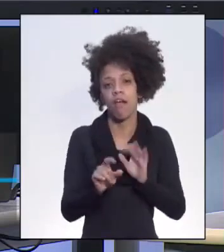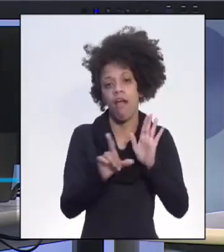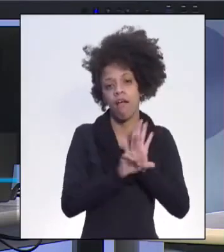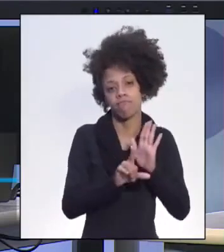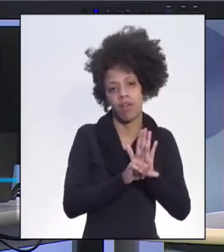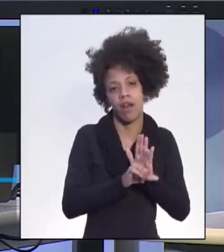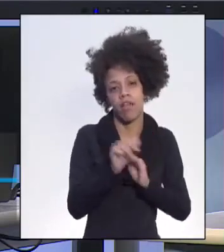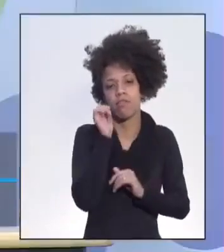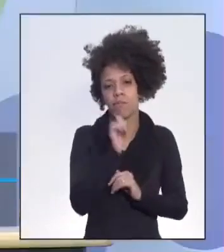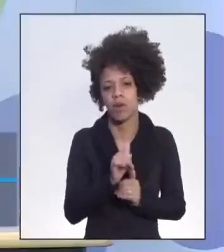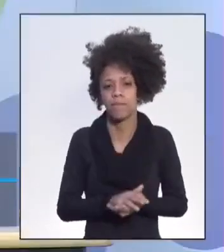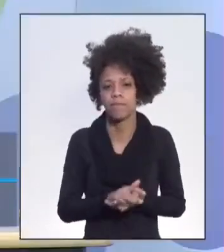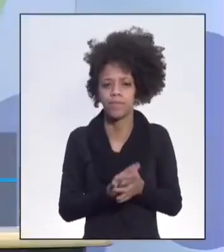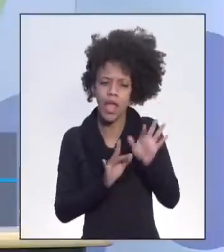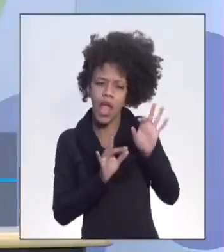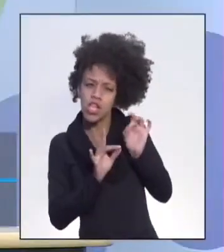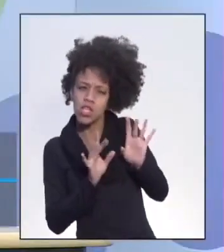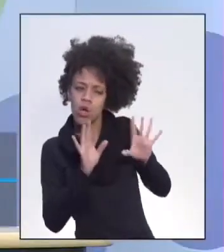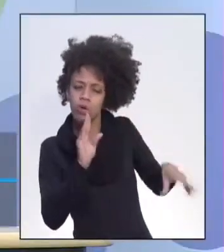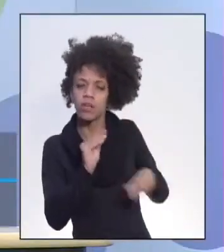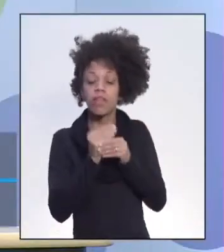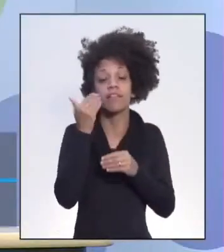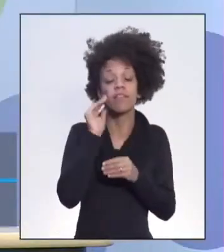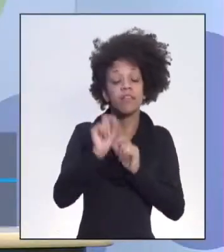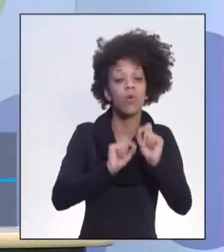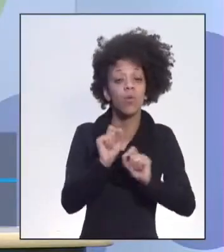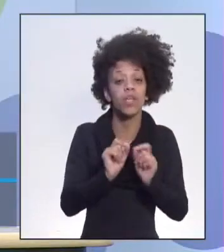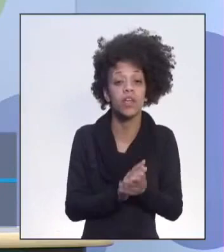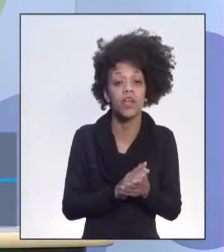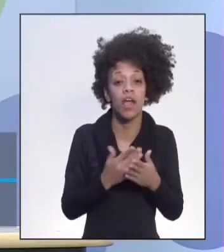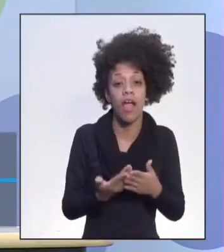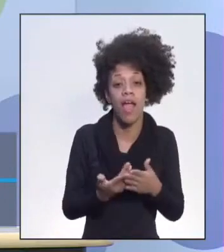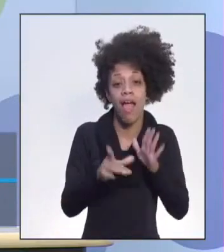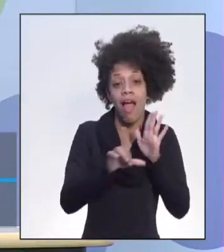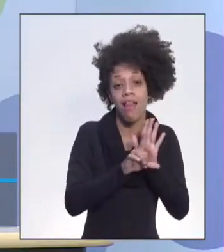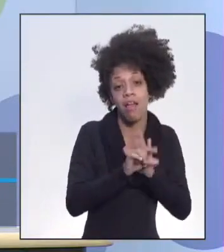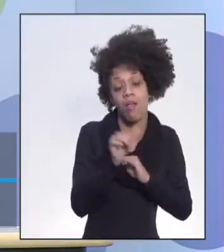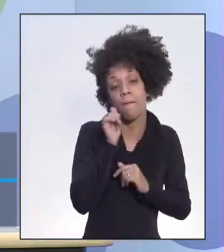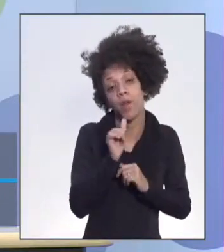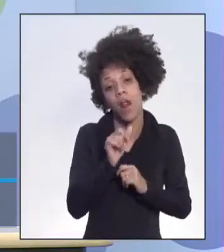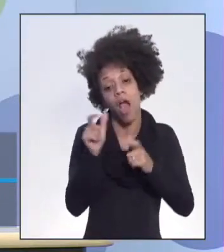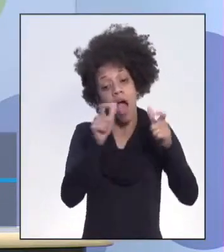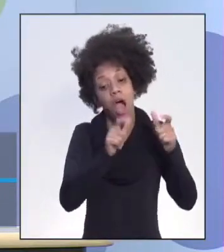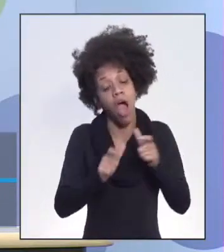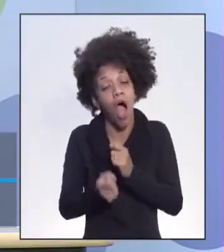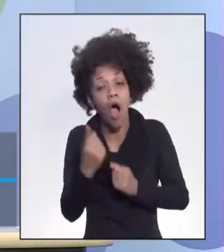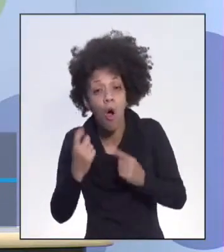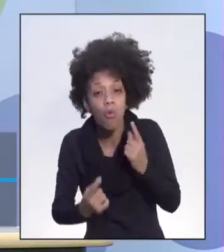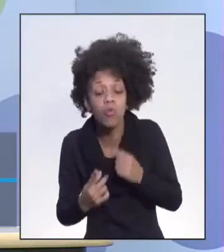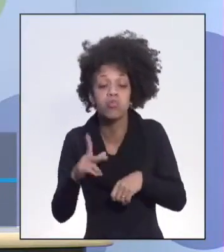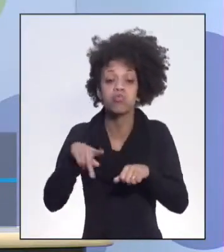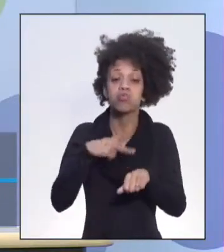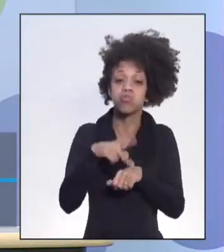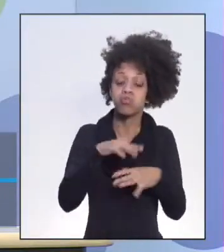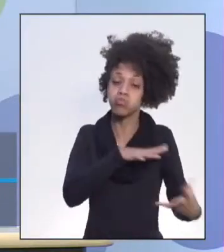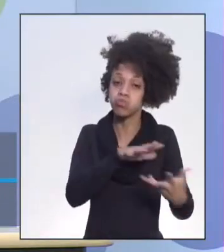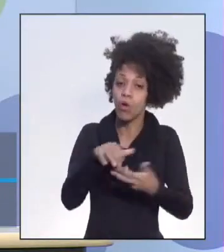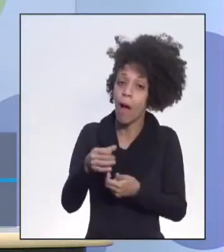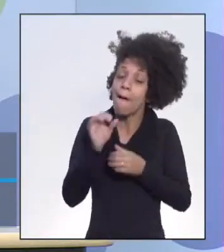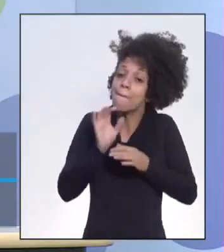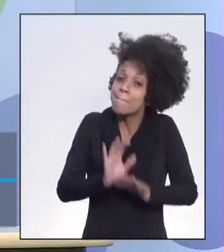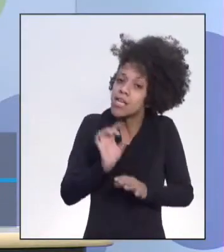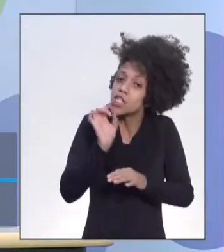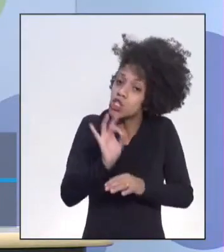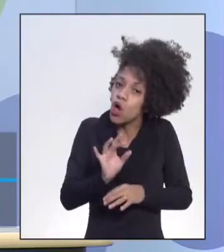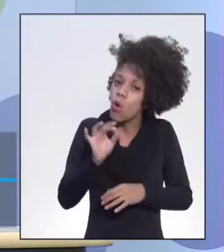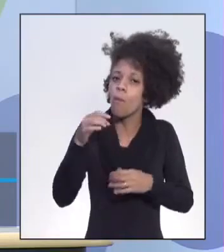da Penha. Eu acho que só um adendo é a gente entender que assim, a legislação para a mulher ela existe em alguns lugares do mundo, mas ela só existe quando ela é necessária.